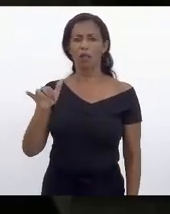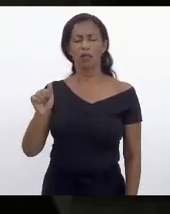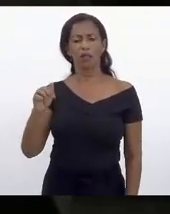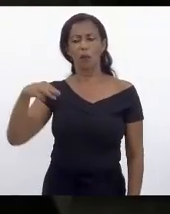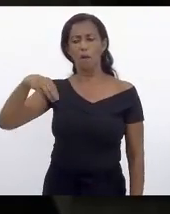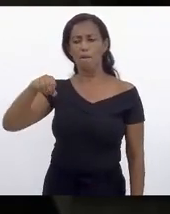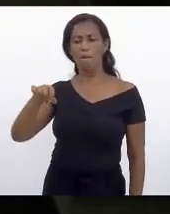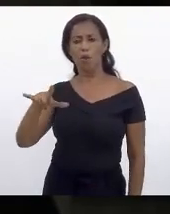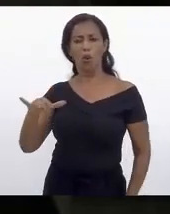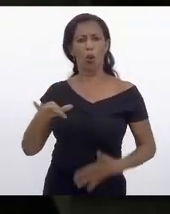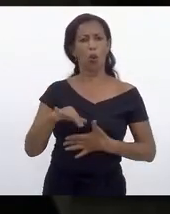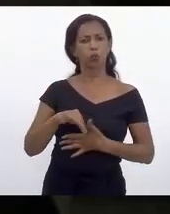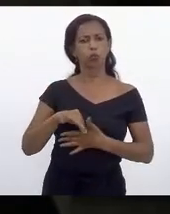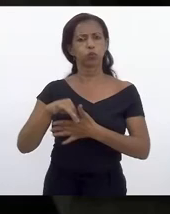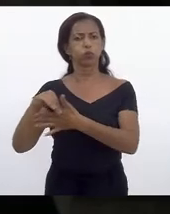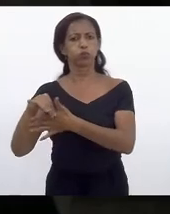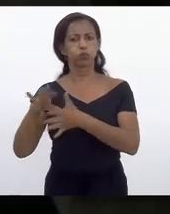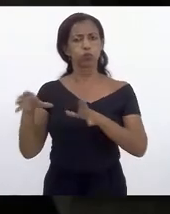oposição,